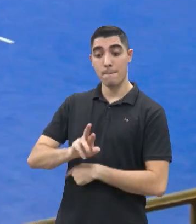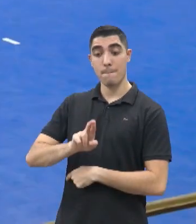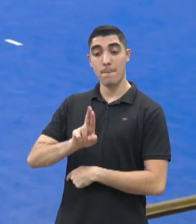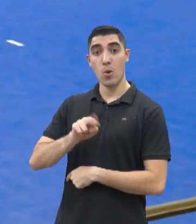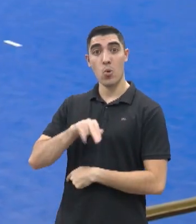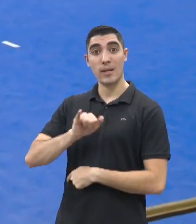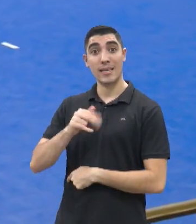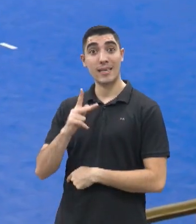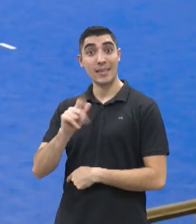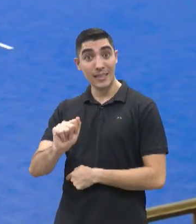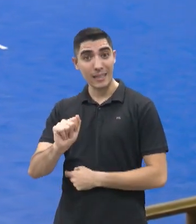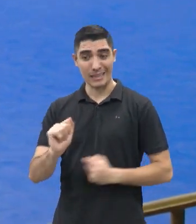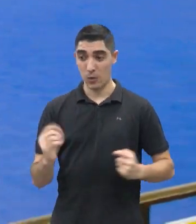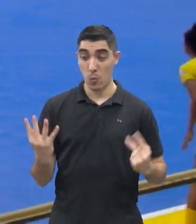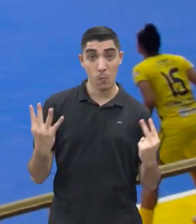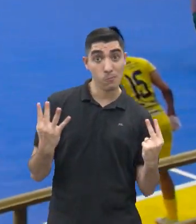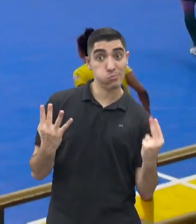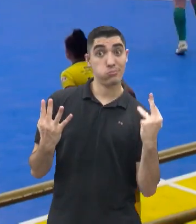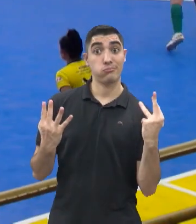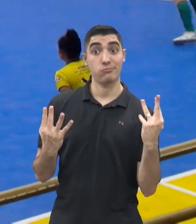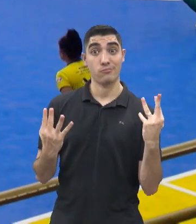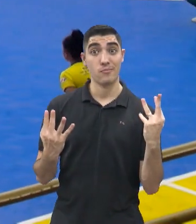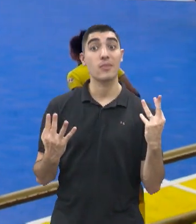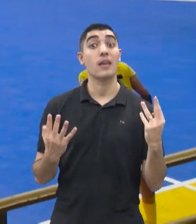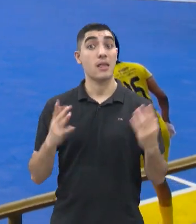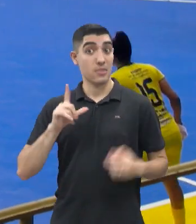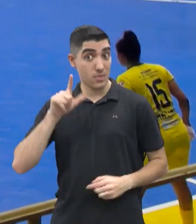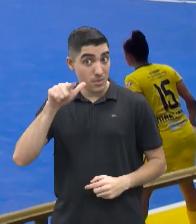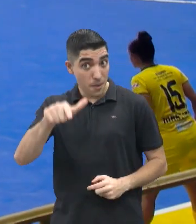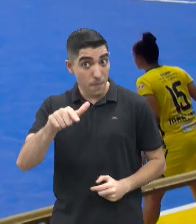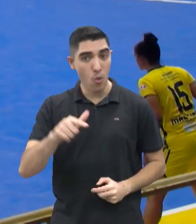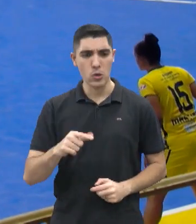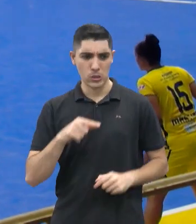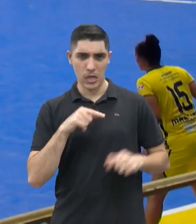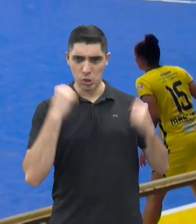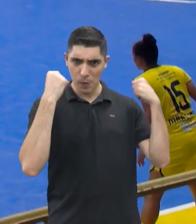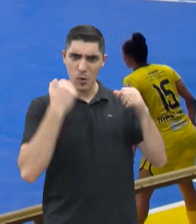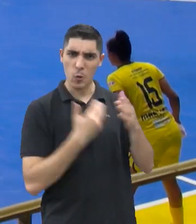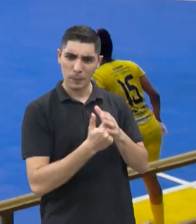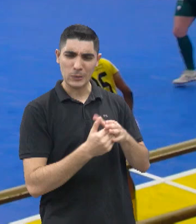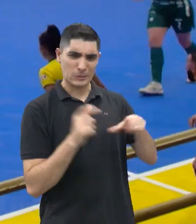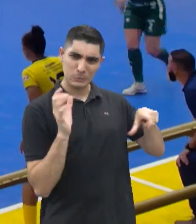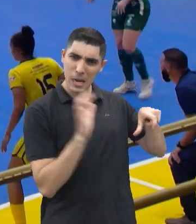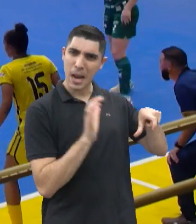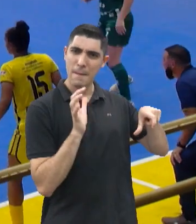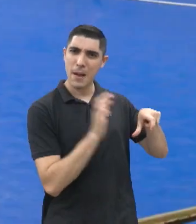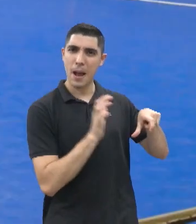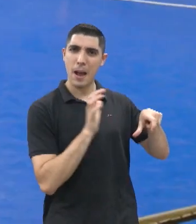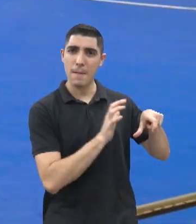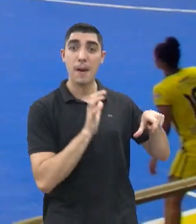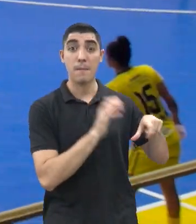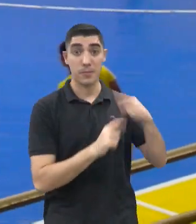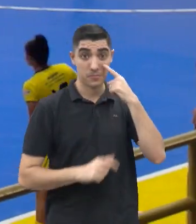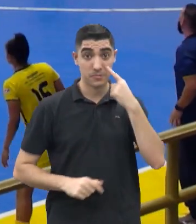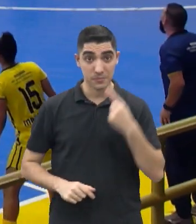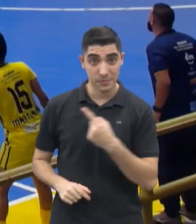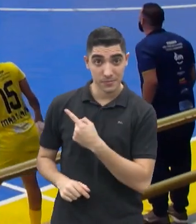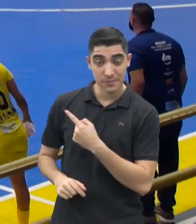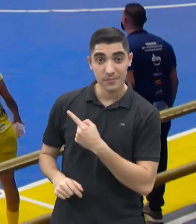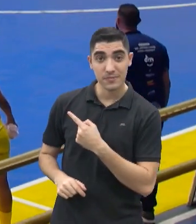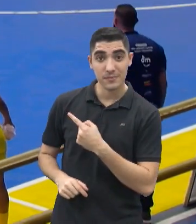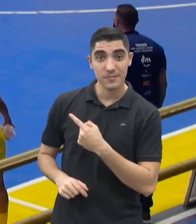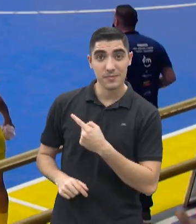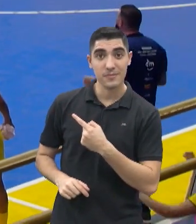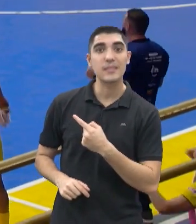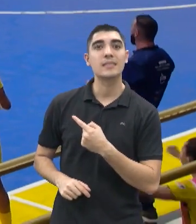rasteiro. Nos minutos finais, as visitantes foram para cima e encurralaram as joseenses. O pé da Lígia